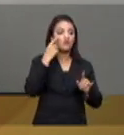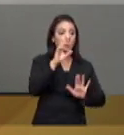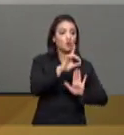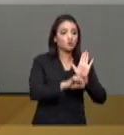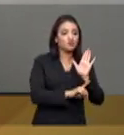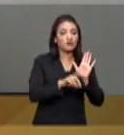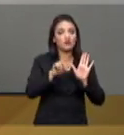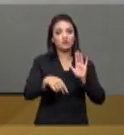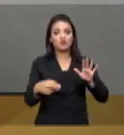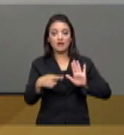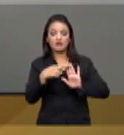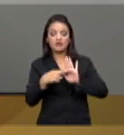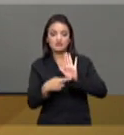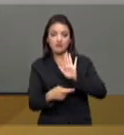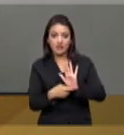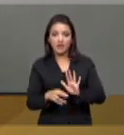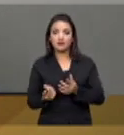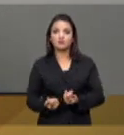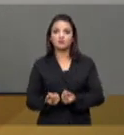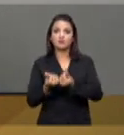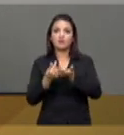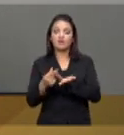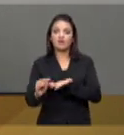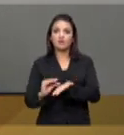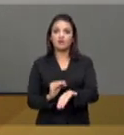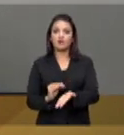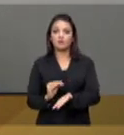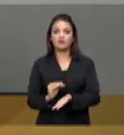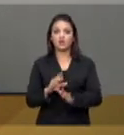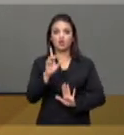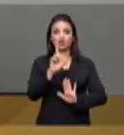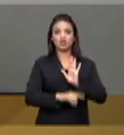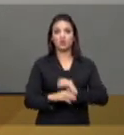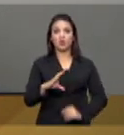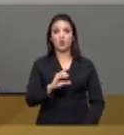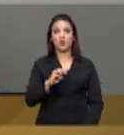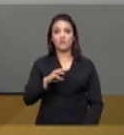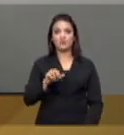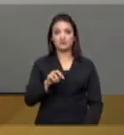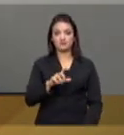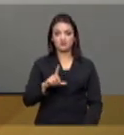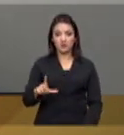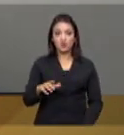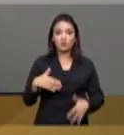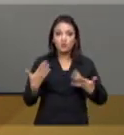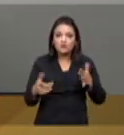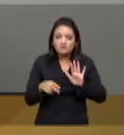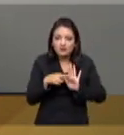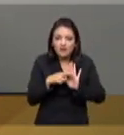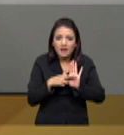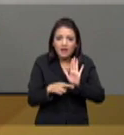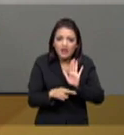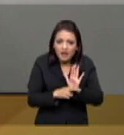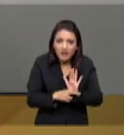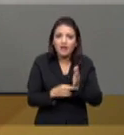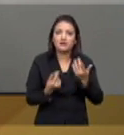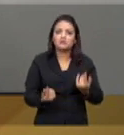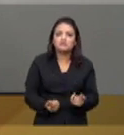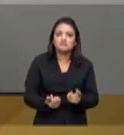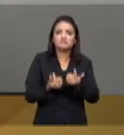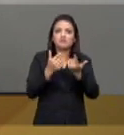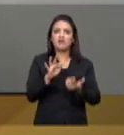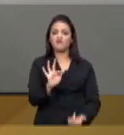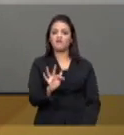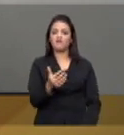das empresas, que é o direito comercial. Que ao regular o faturamento das empresas, menciona, como Vossa